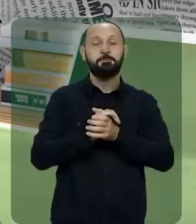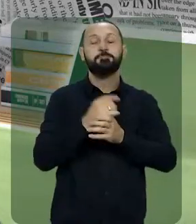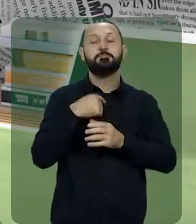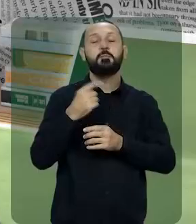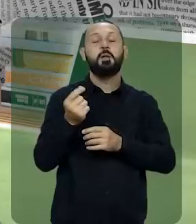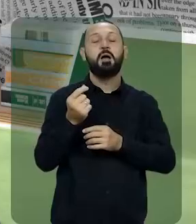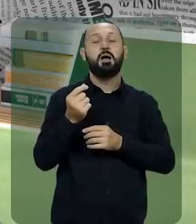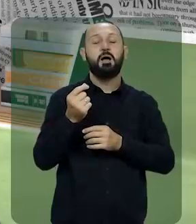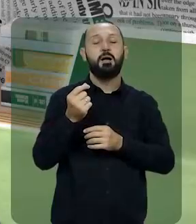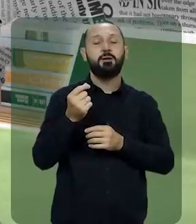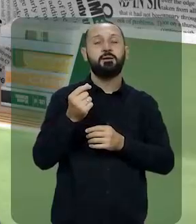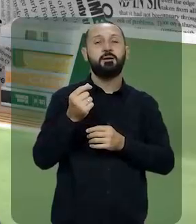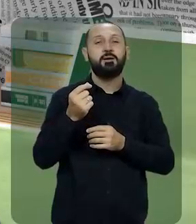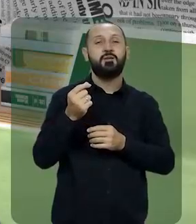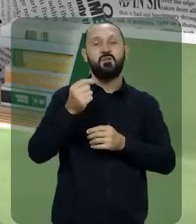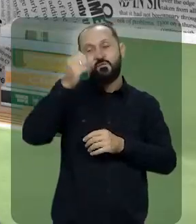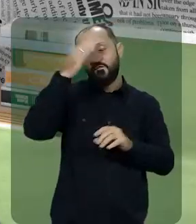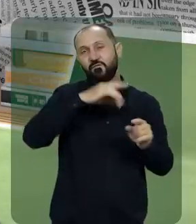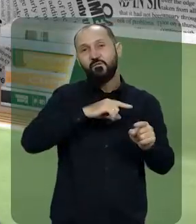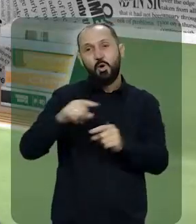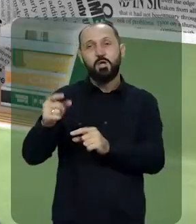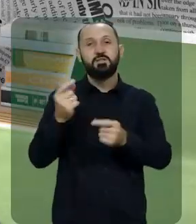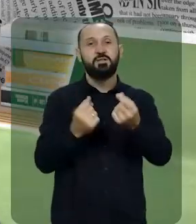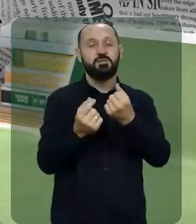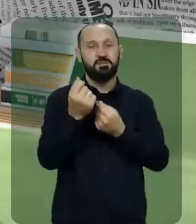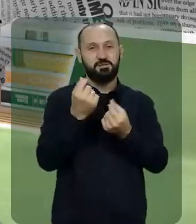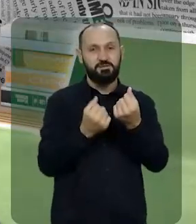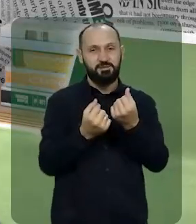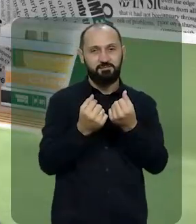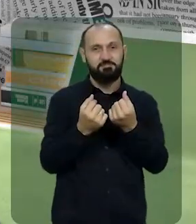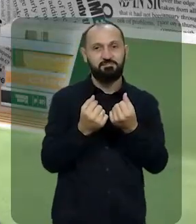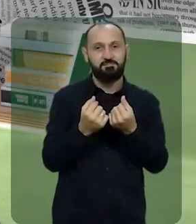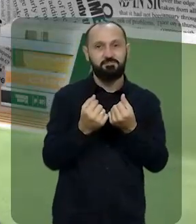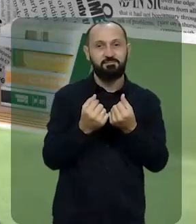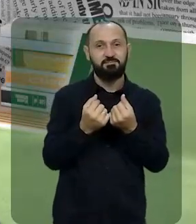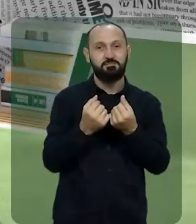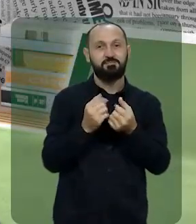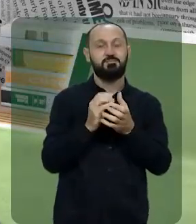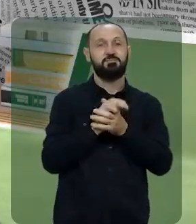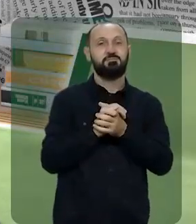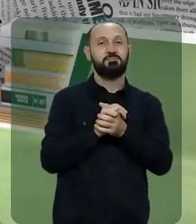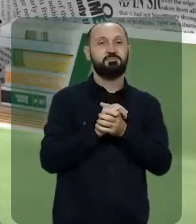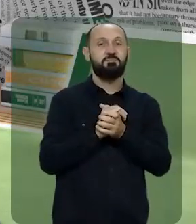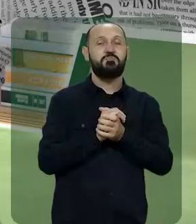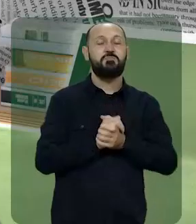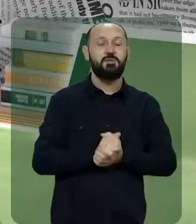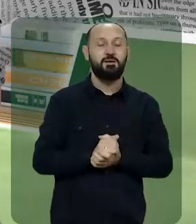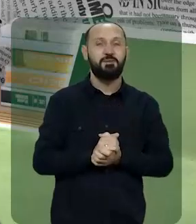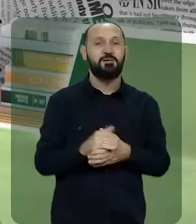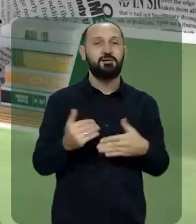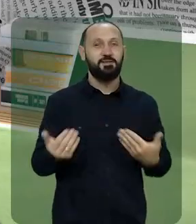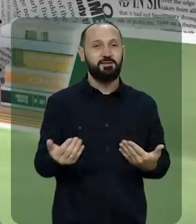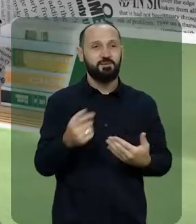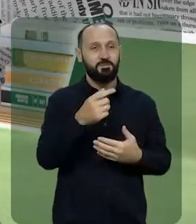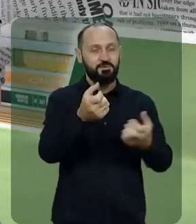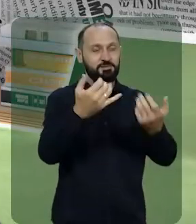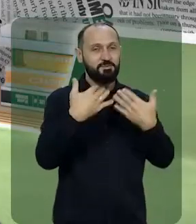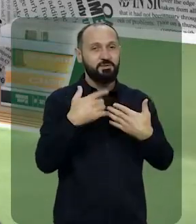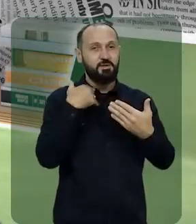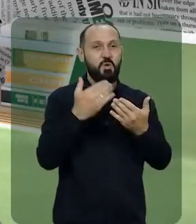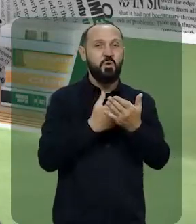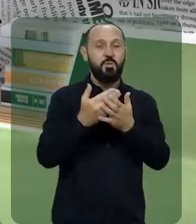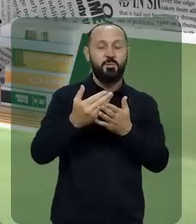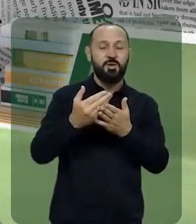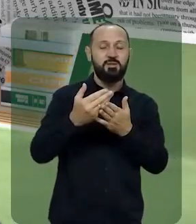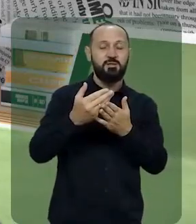Enfim, são várias. O PROCON, porque é importante falar sobre a violência financeira.